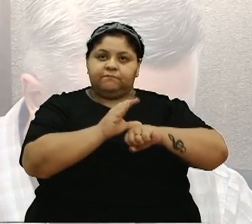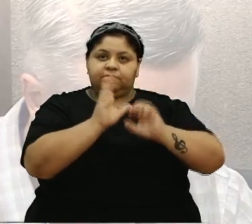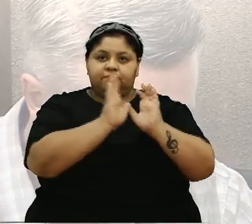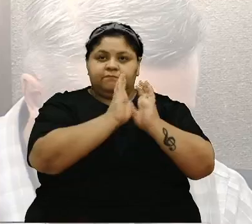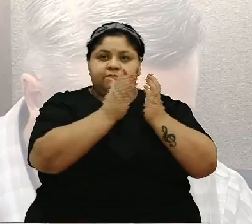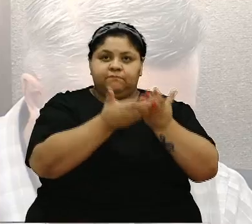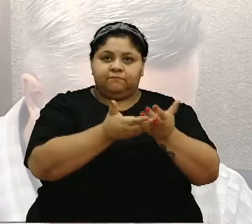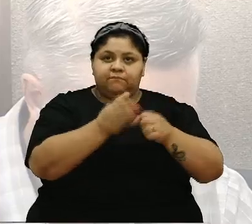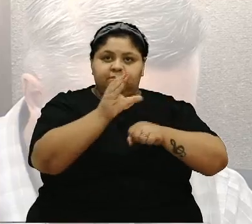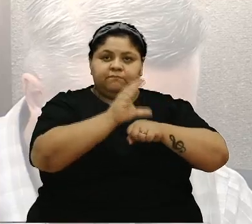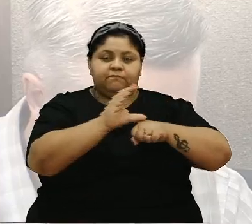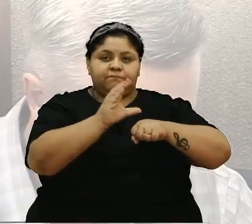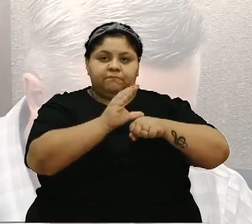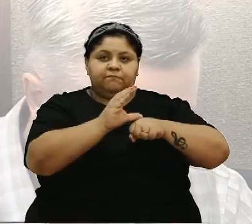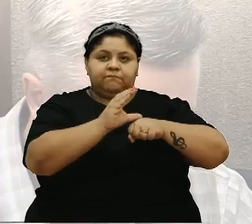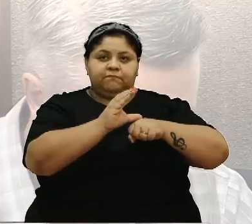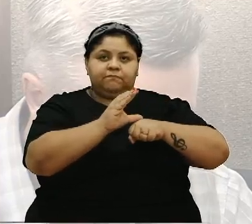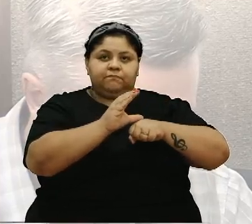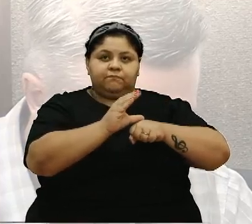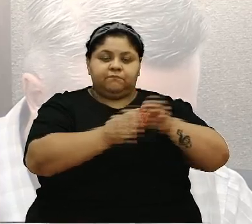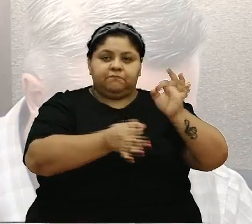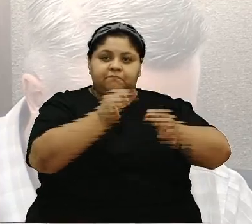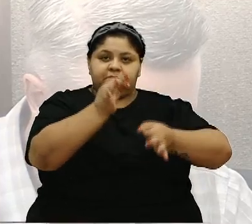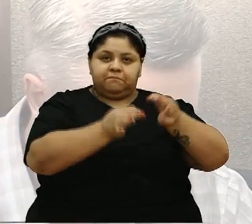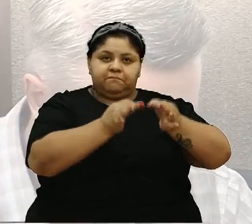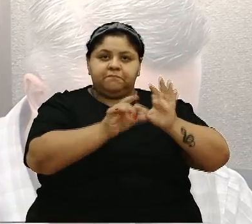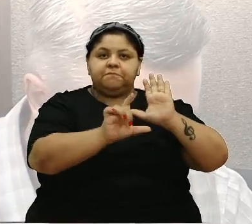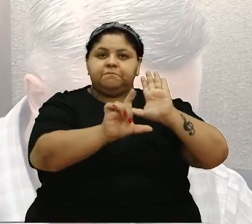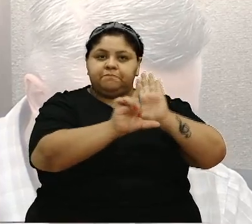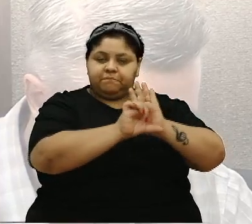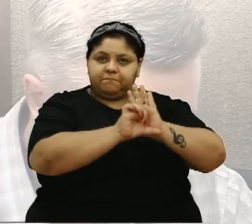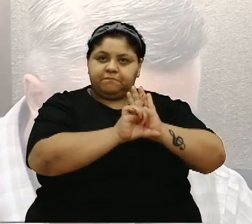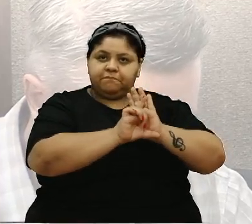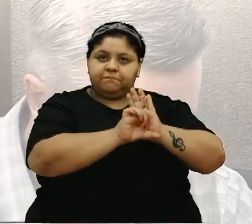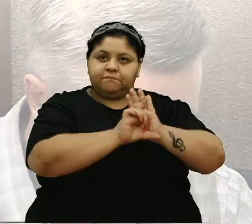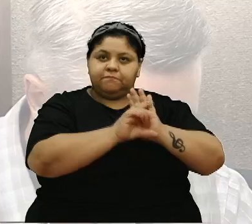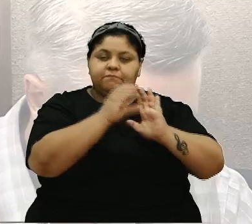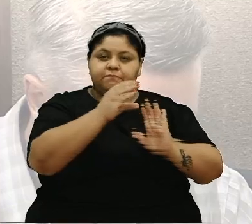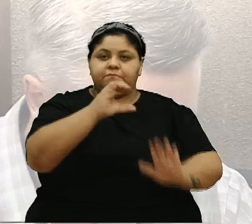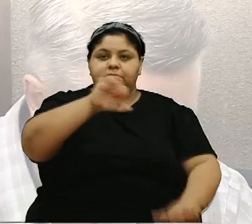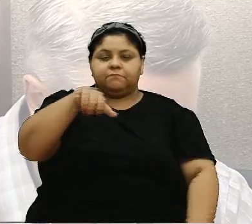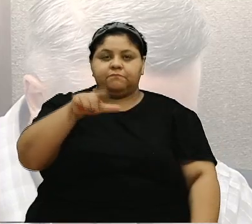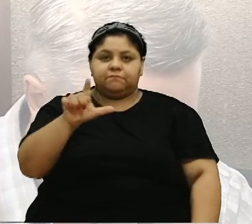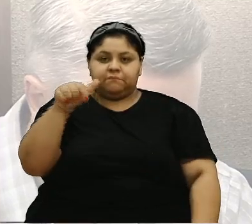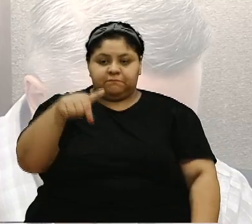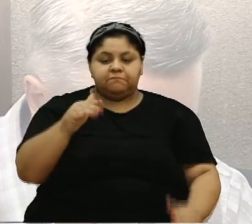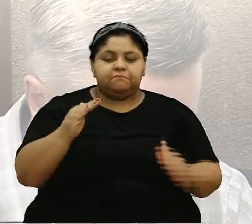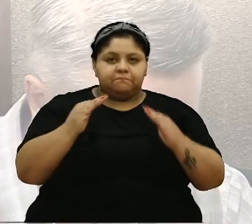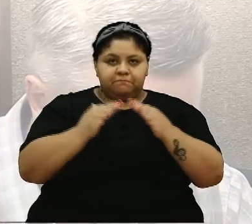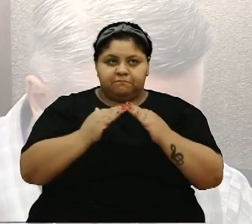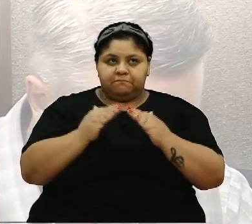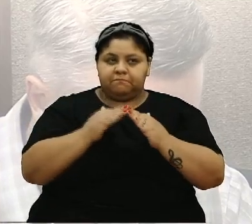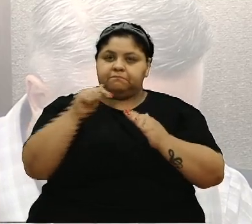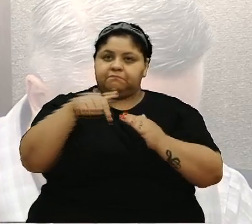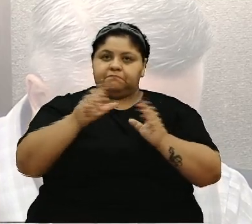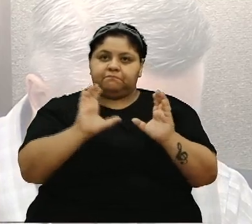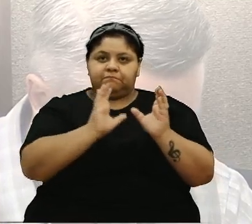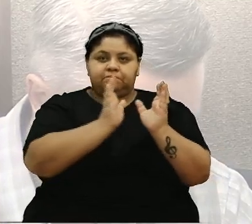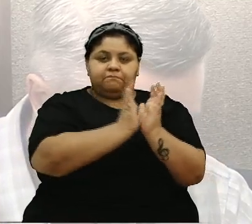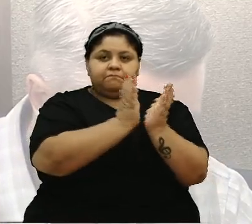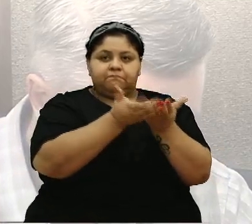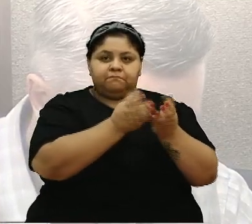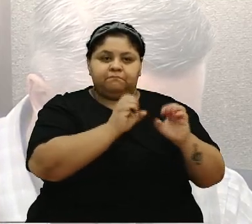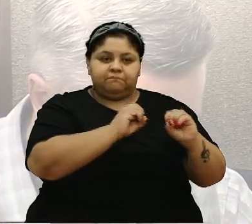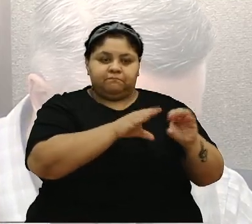de Constituição, Justiça e Legislação, CCJL, desta Casa, esta Comissão de